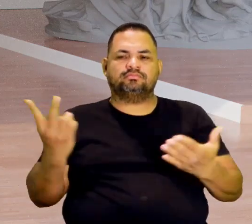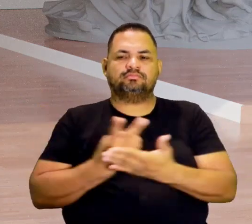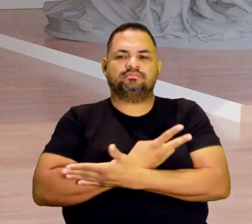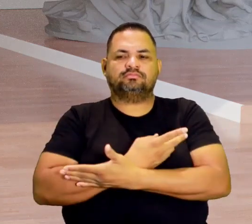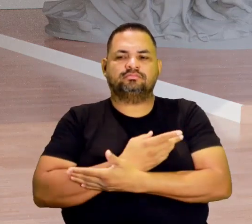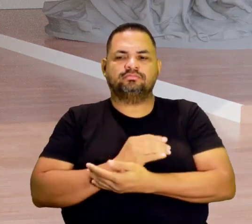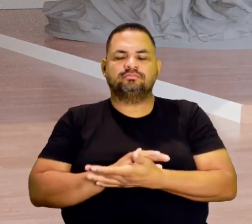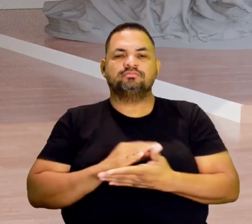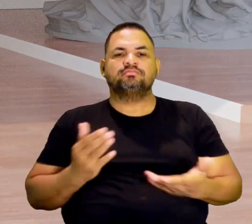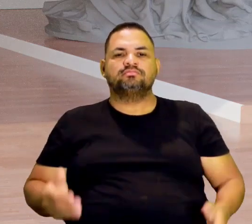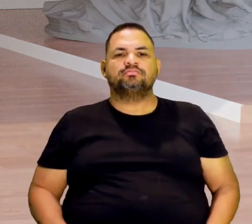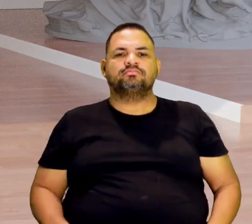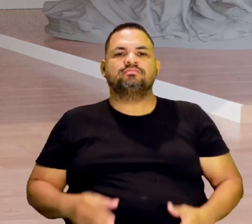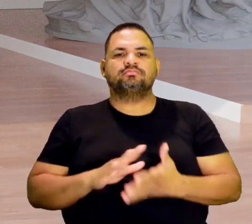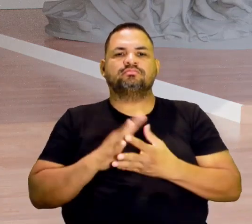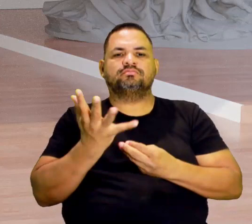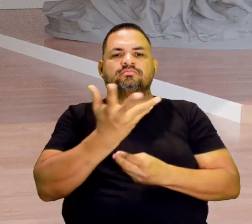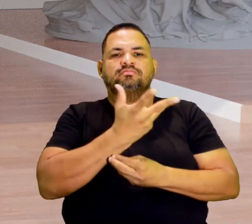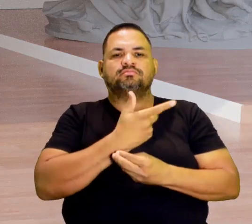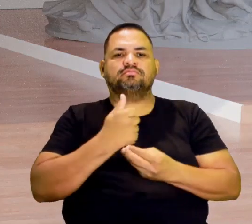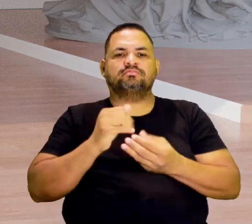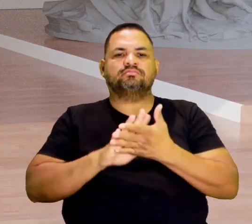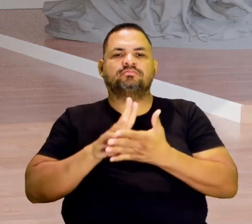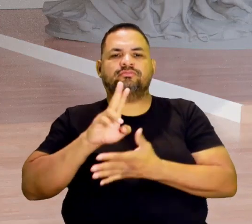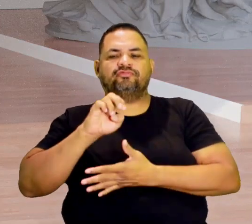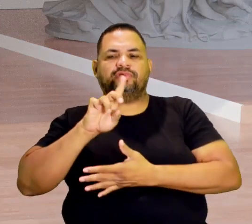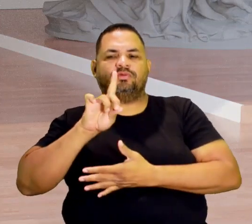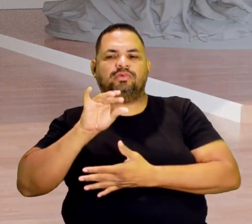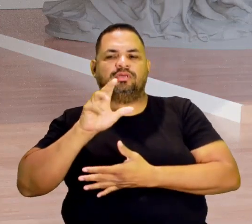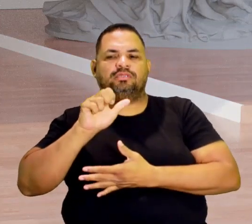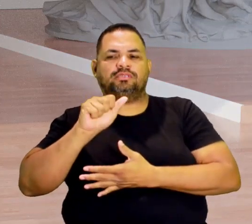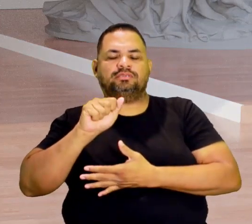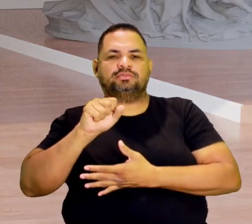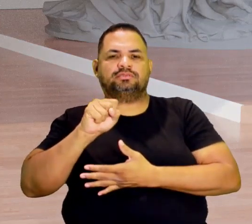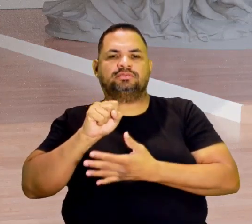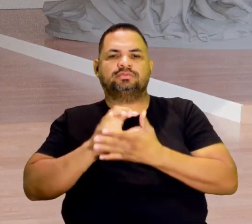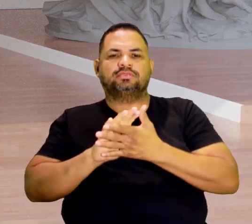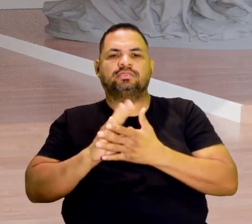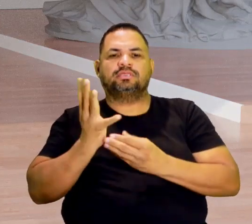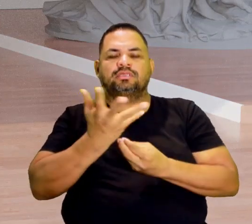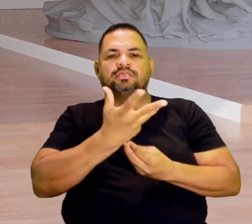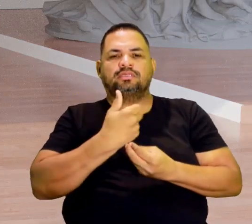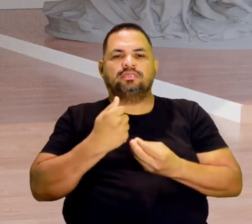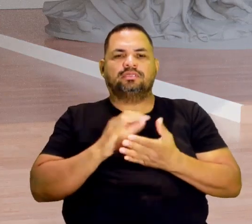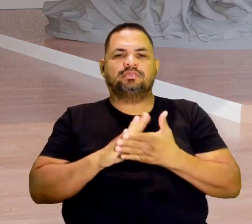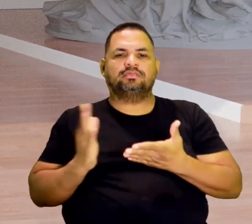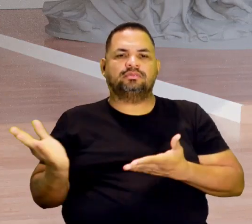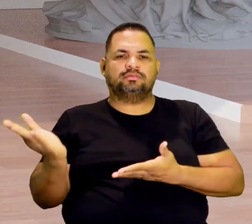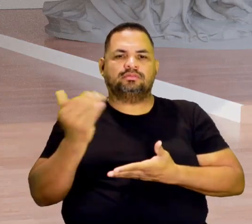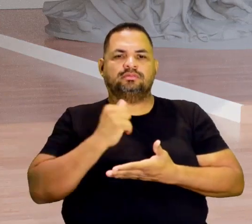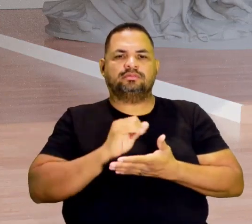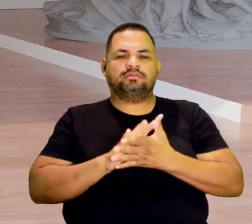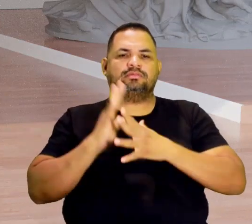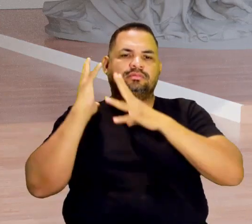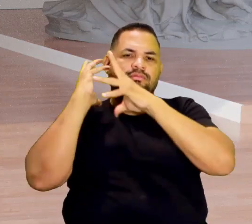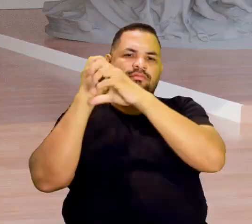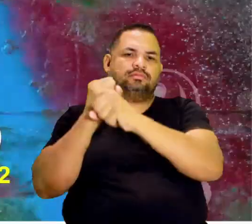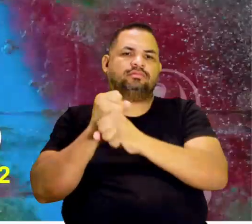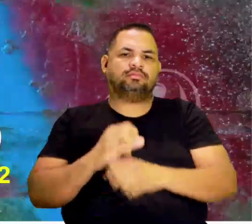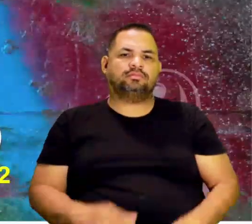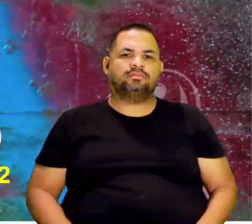aconteceram na arte, né? As vanguardas artísticas. Então, vamos lá fazer a nossa